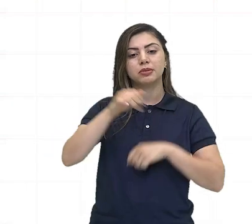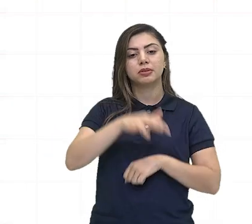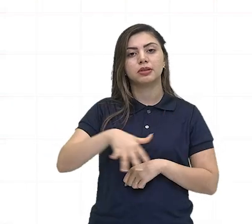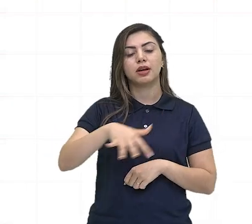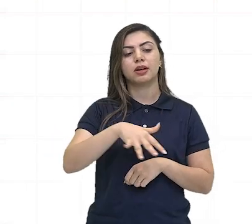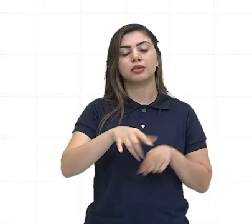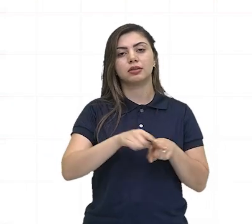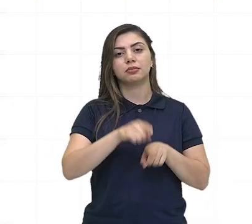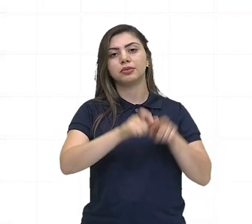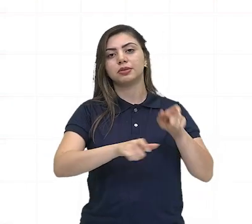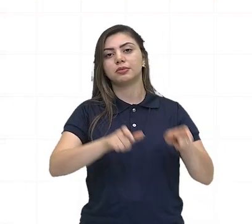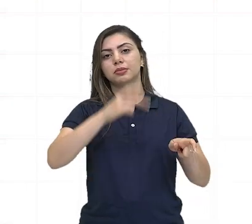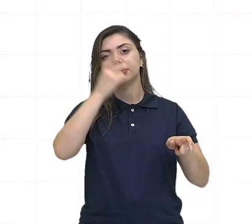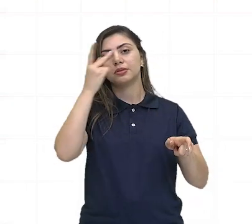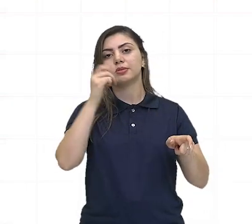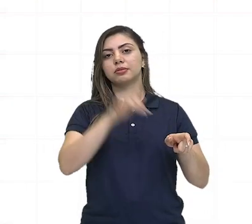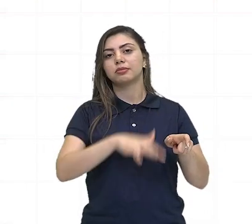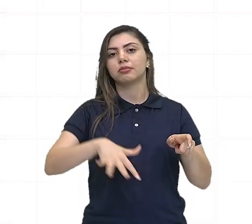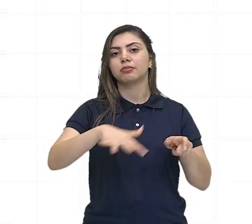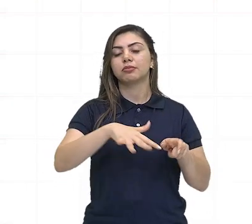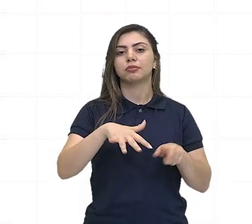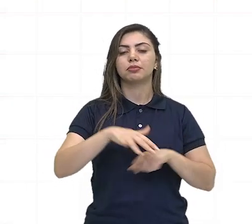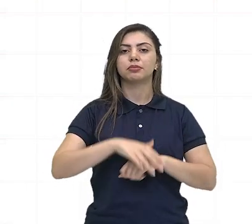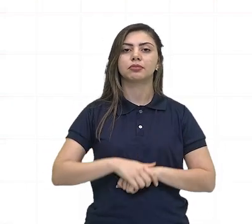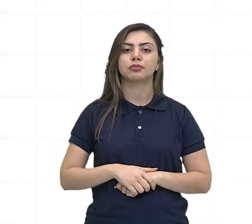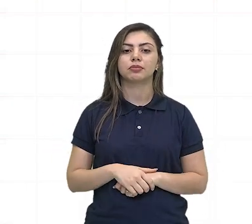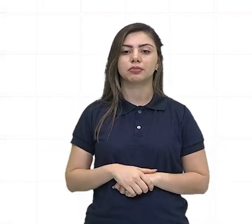seus cidadãos.